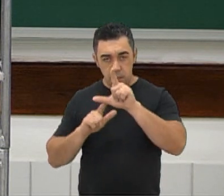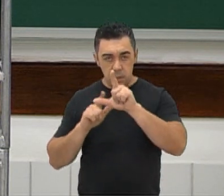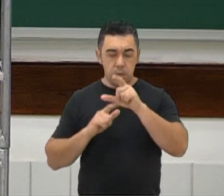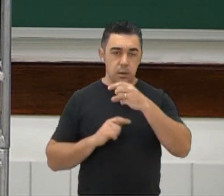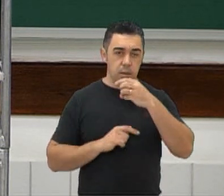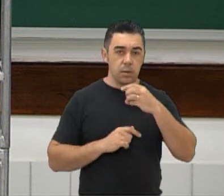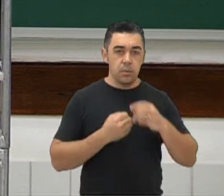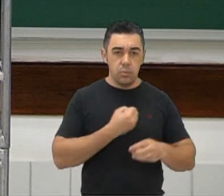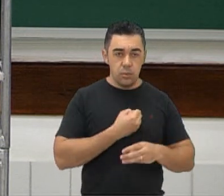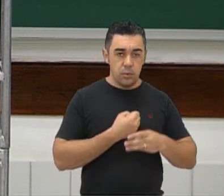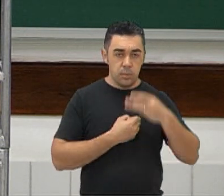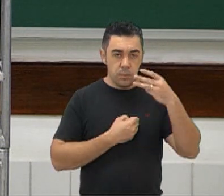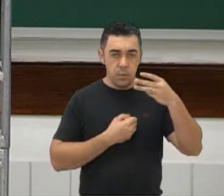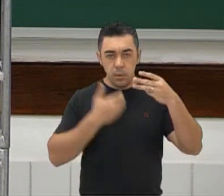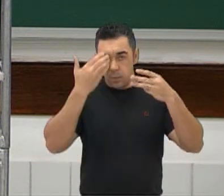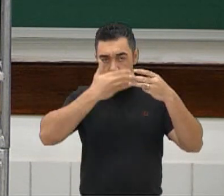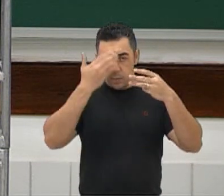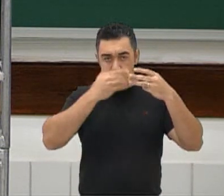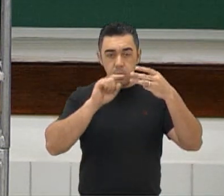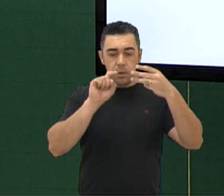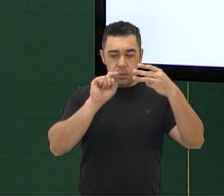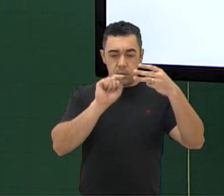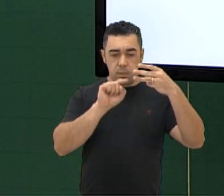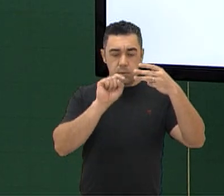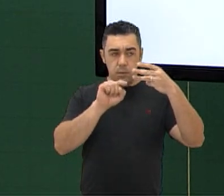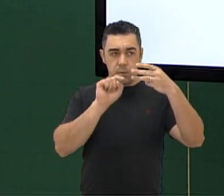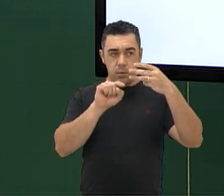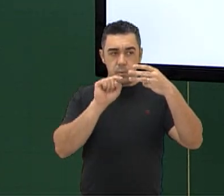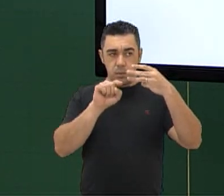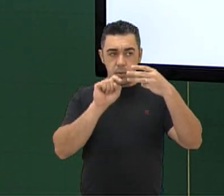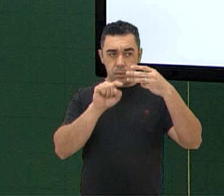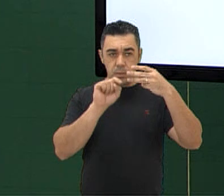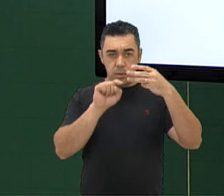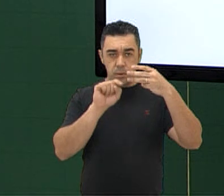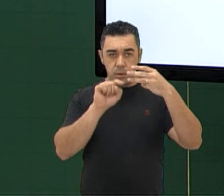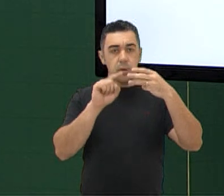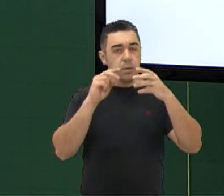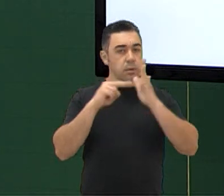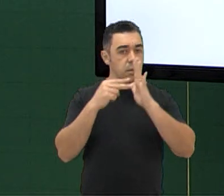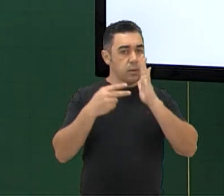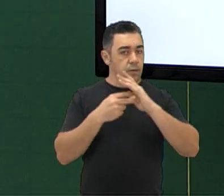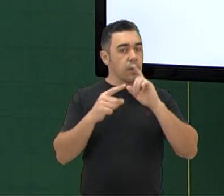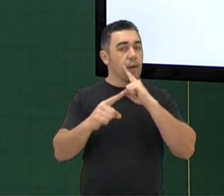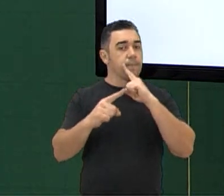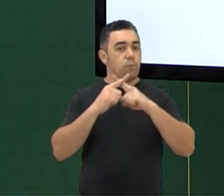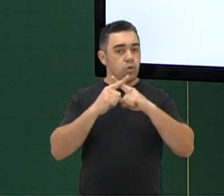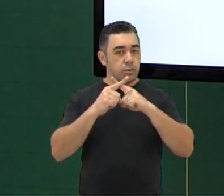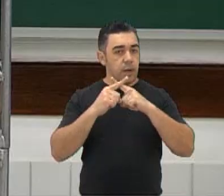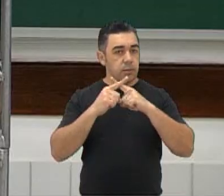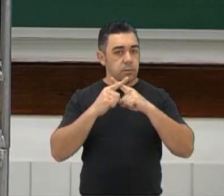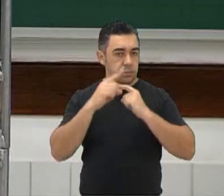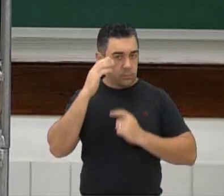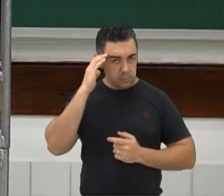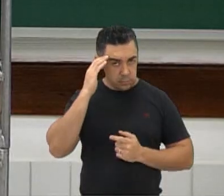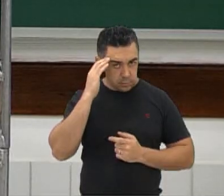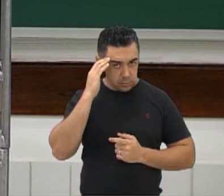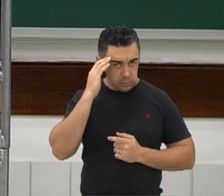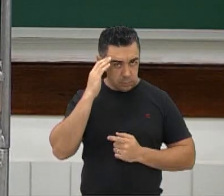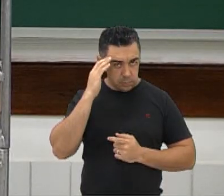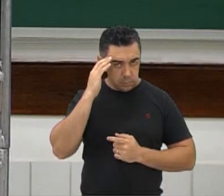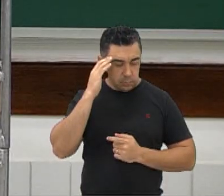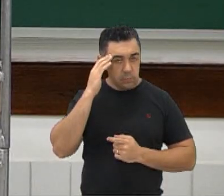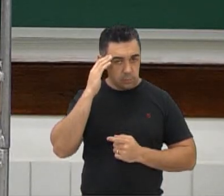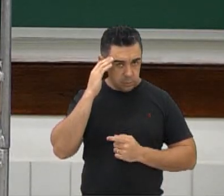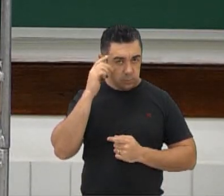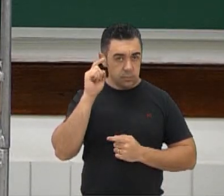existe, você não vê ali, mas existe um sinal de multiplicação. Então, esse sinal de multiplicação,